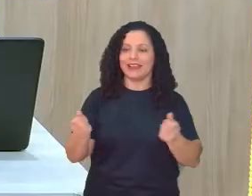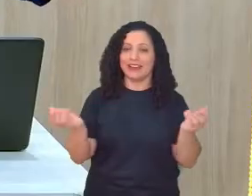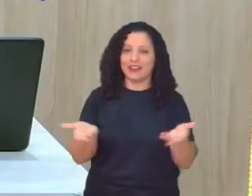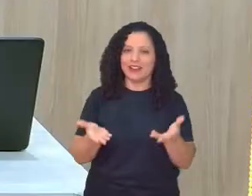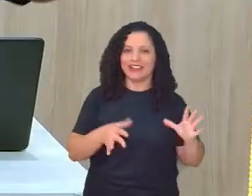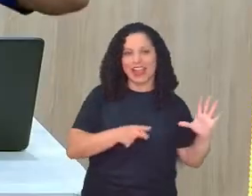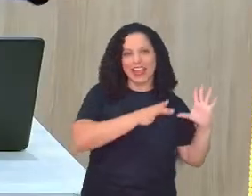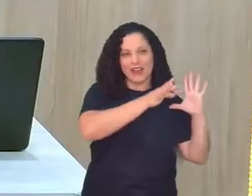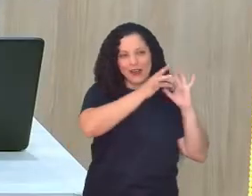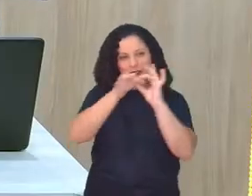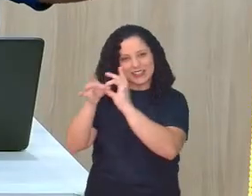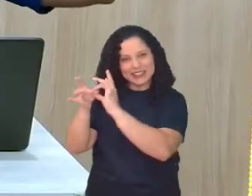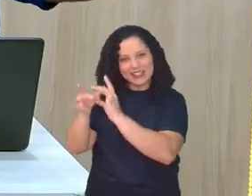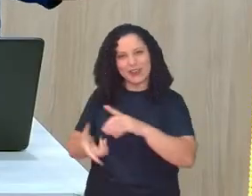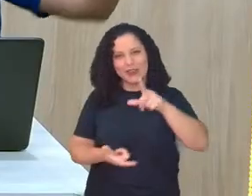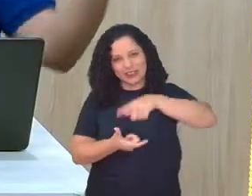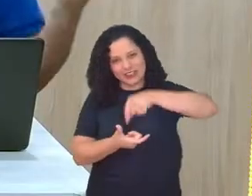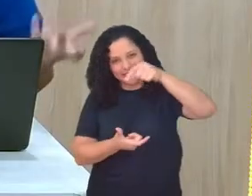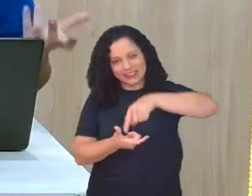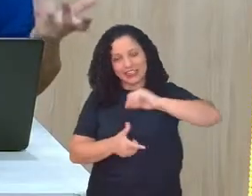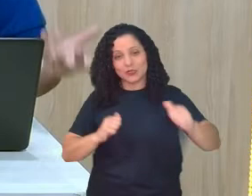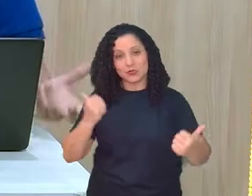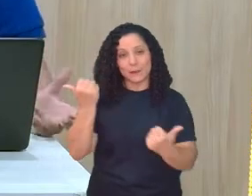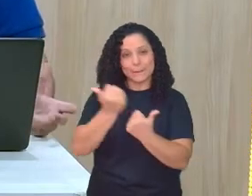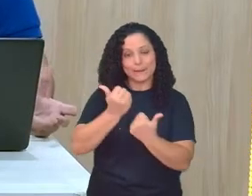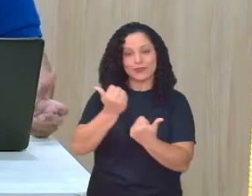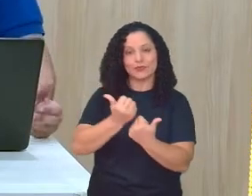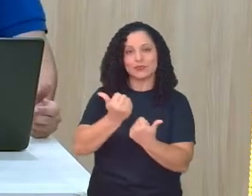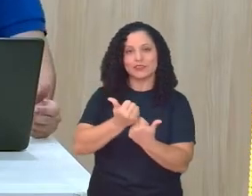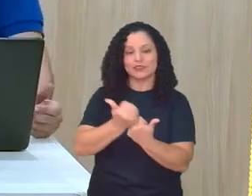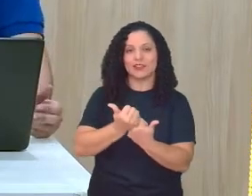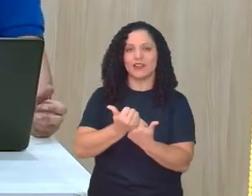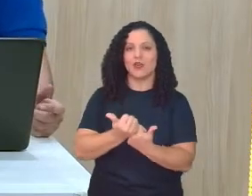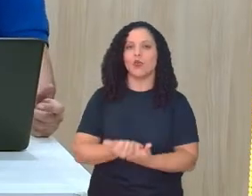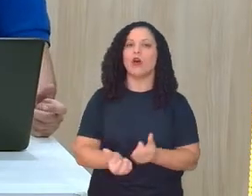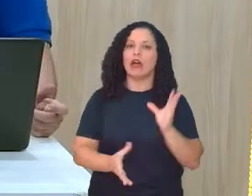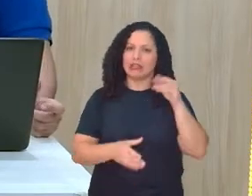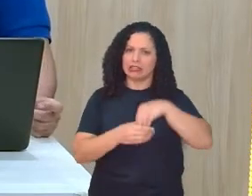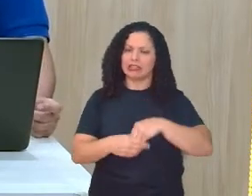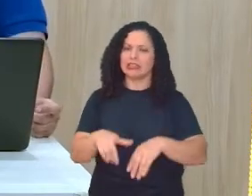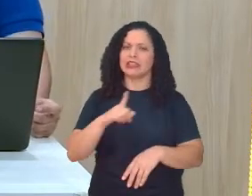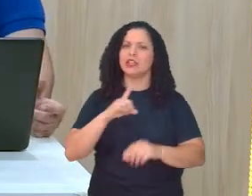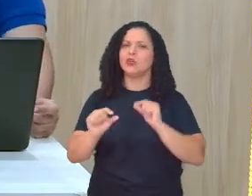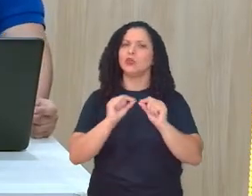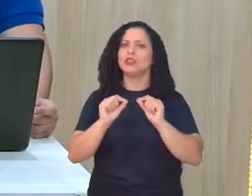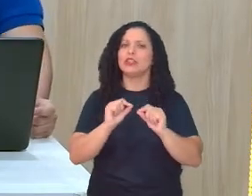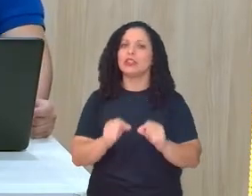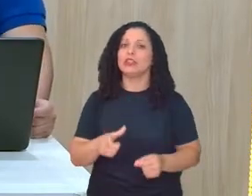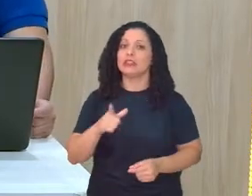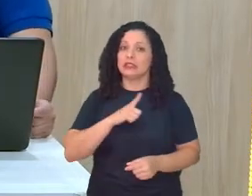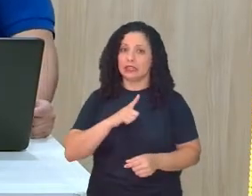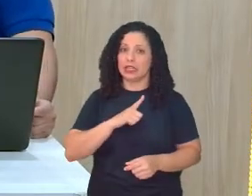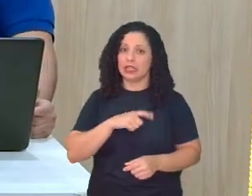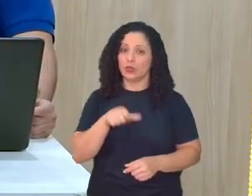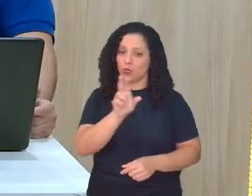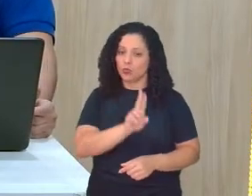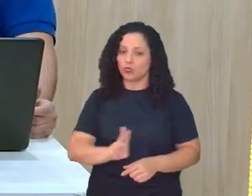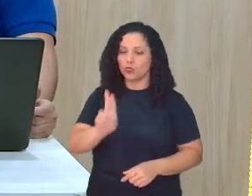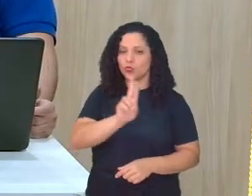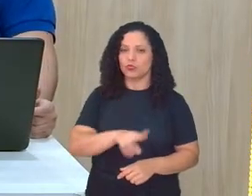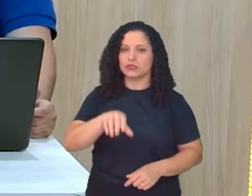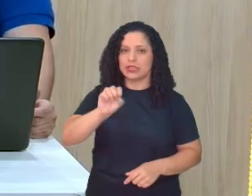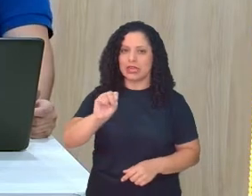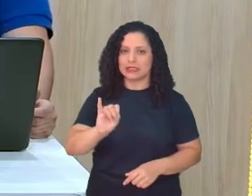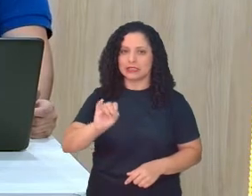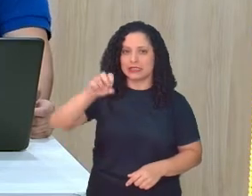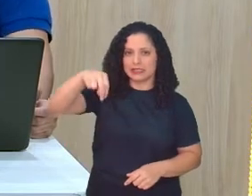coesão lexical, né? Da substituição lexical, a gente tem esse mecanismo do sinônimo. A gente vai